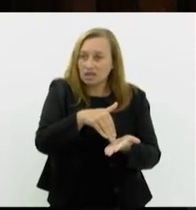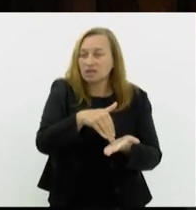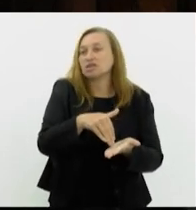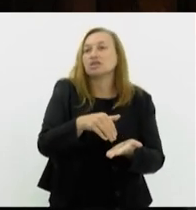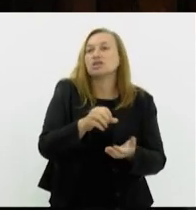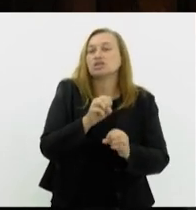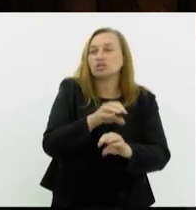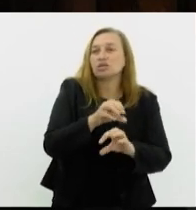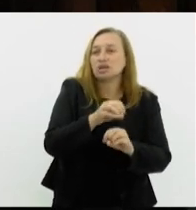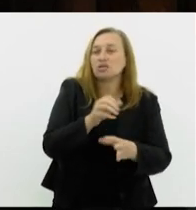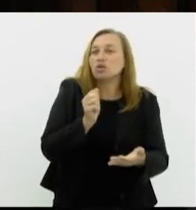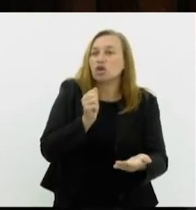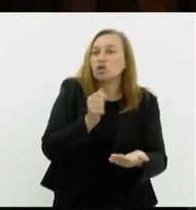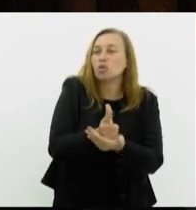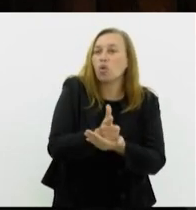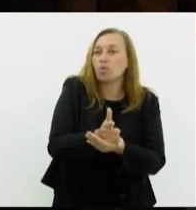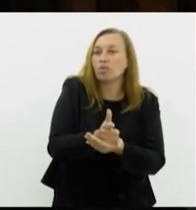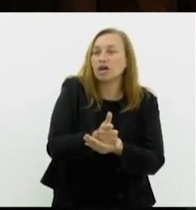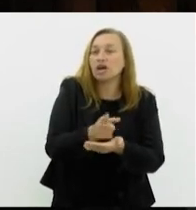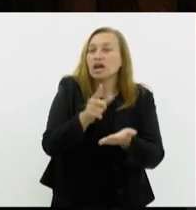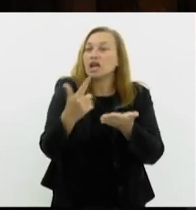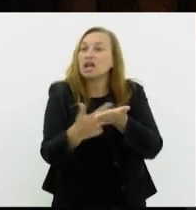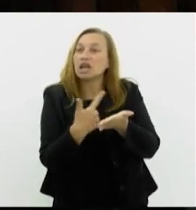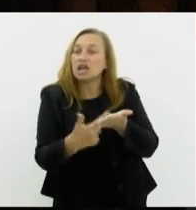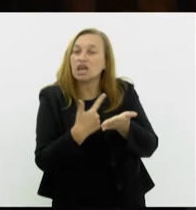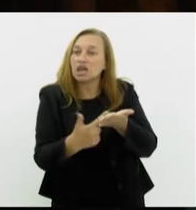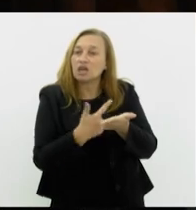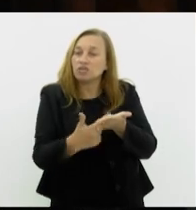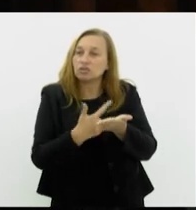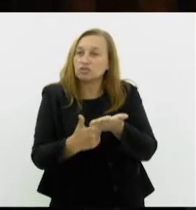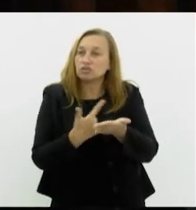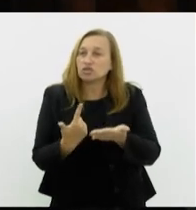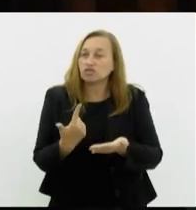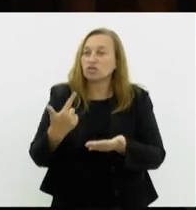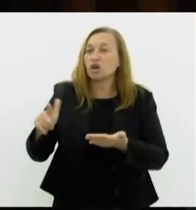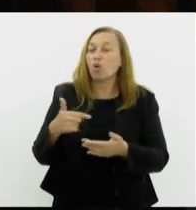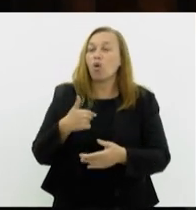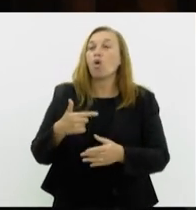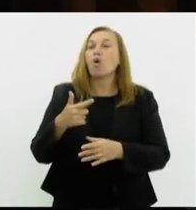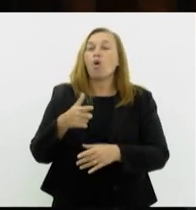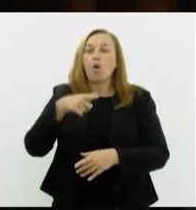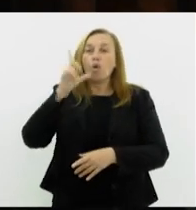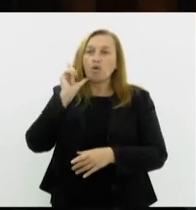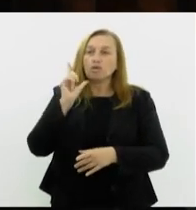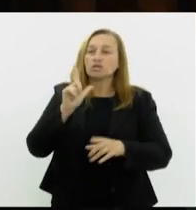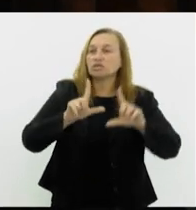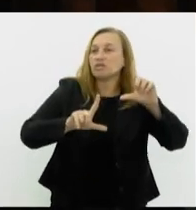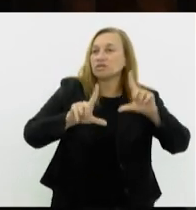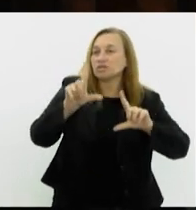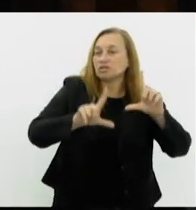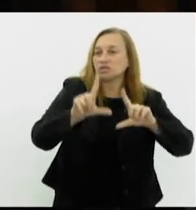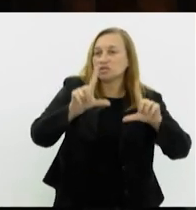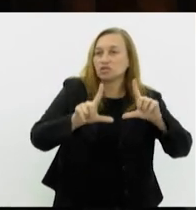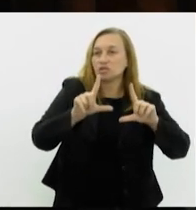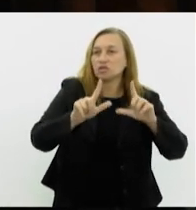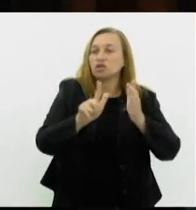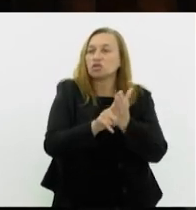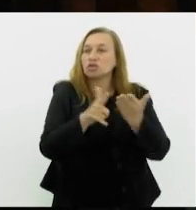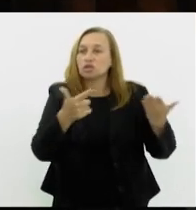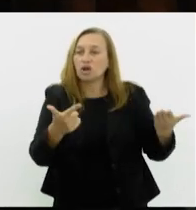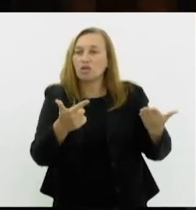superfaturado. Combato mesmo. Porque eu estava ontem no RJTV denunciando que as nossas crianças estão morrendo de calor na